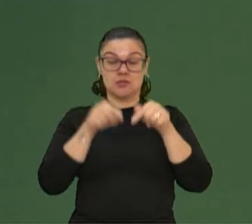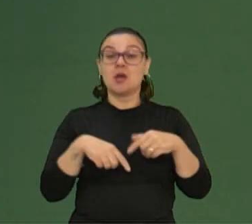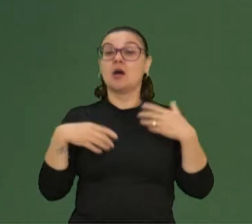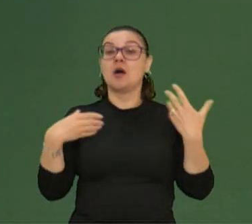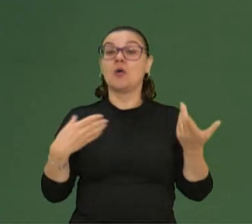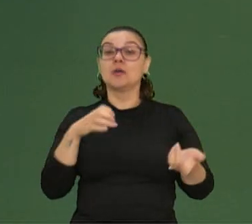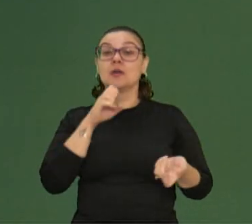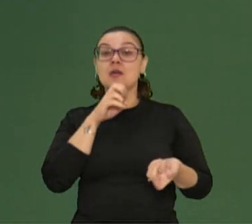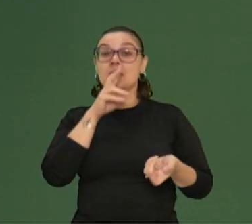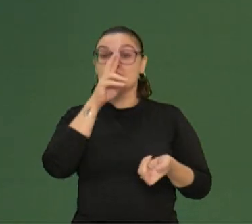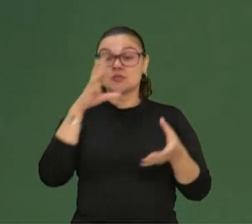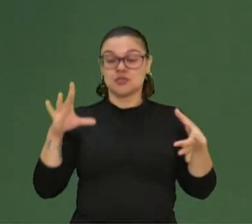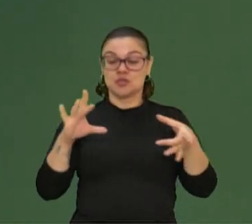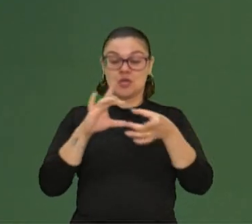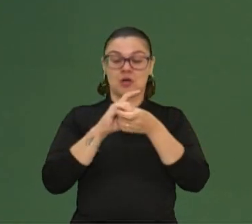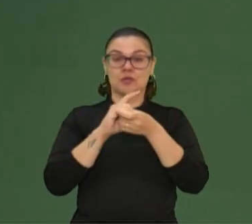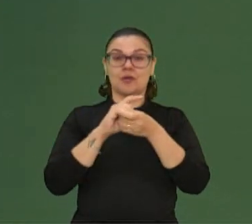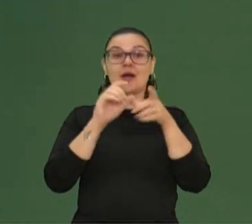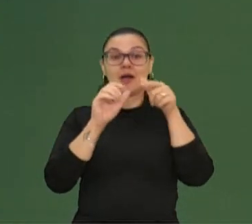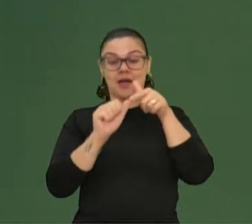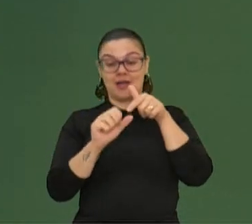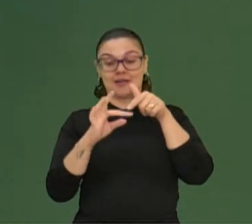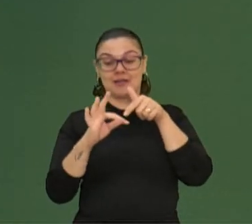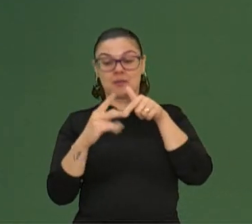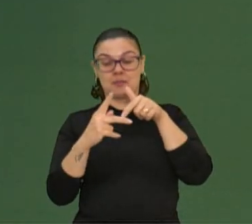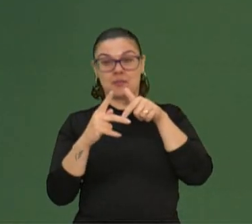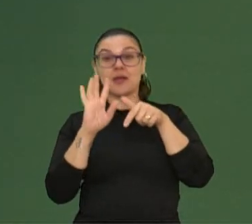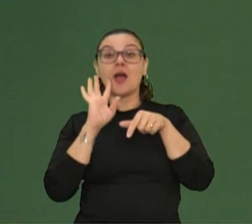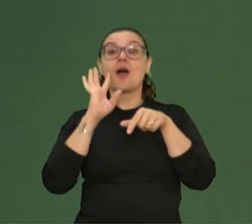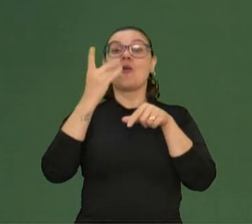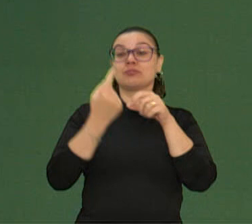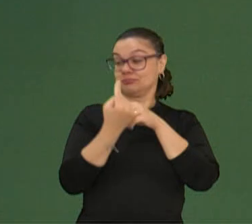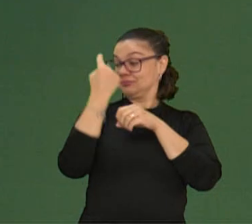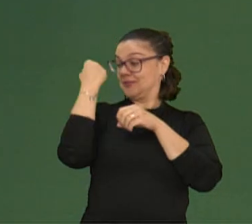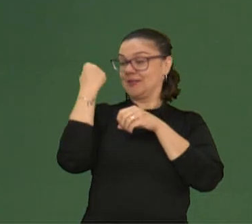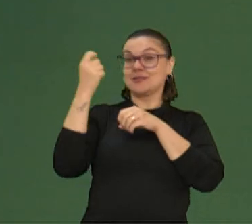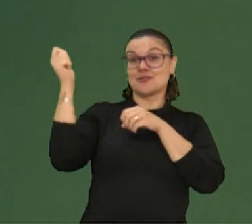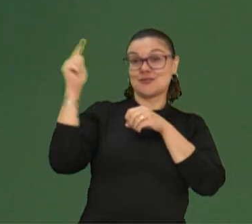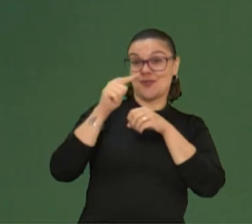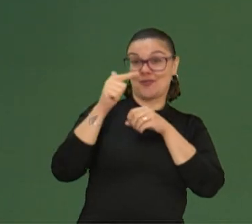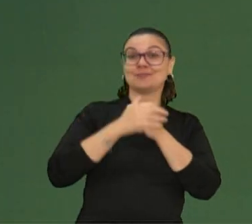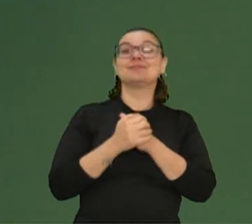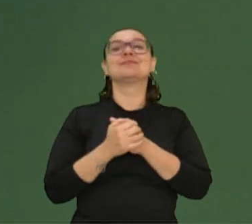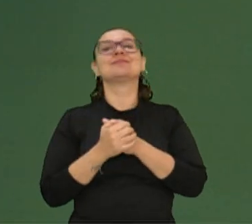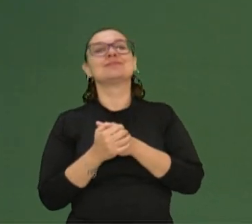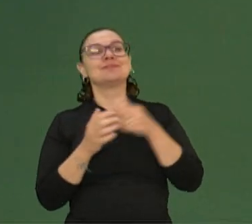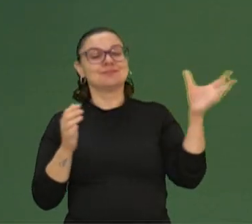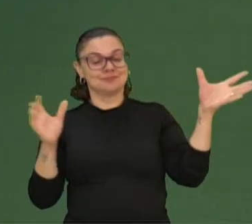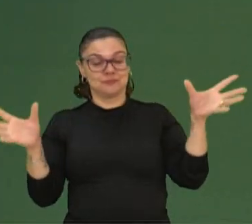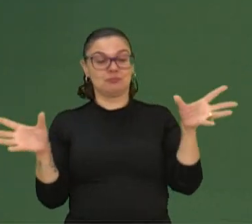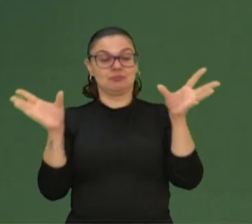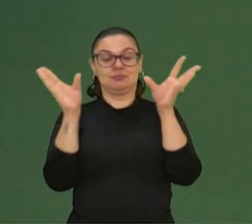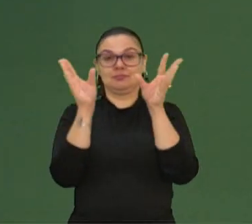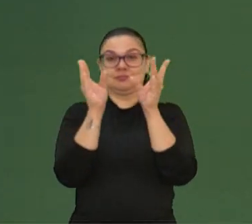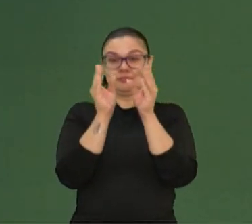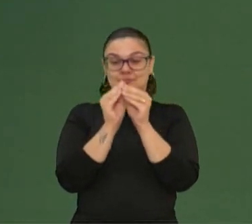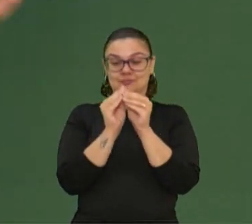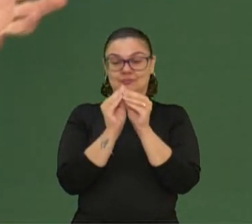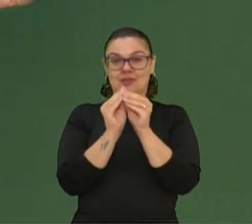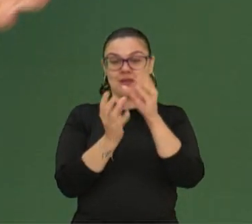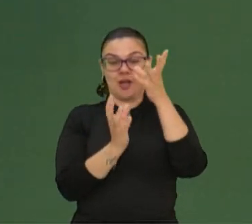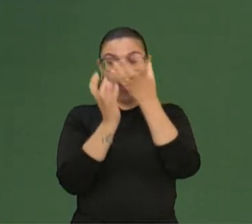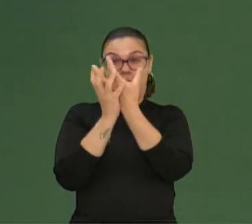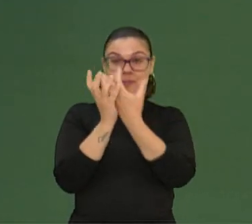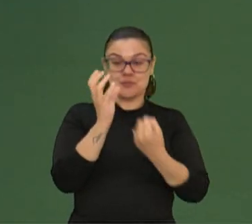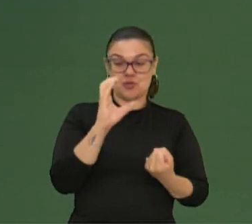onde vem essa energia para unir eles? Do ATP formado na fase clara. Então vem o hidrogênio da fase clara, o ATP, o CO2 é